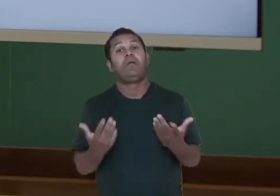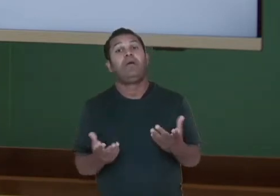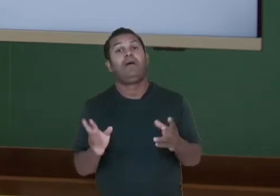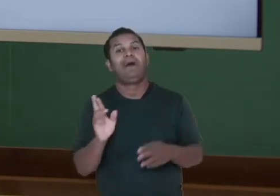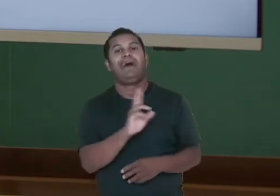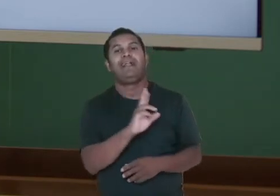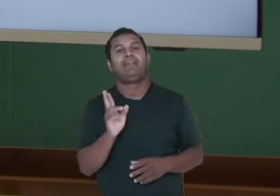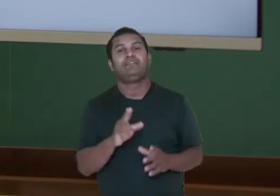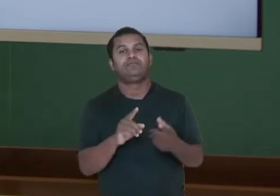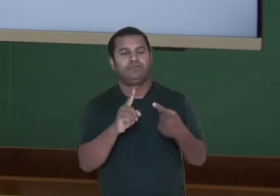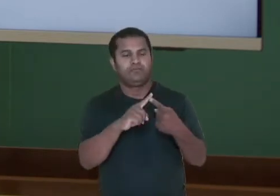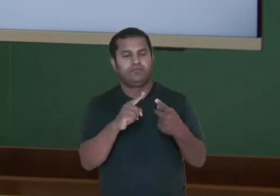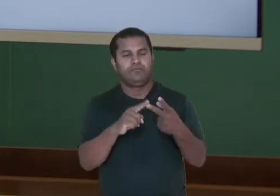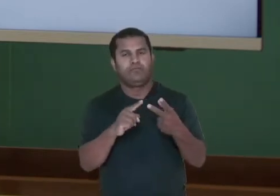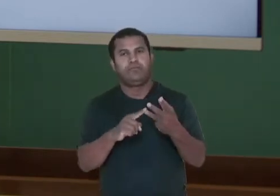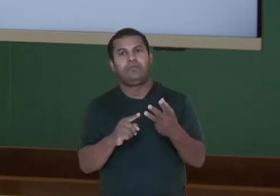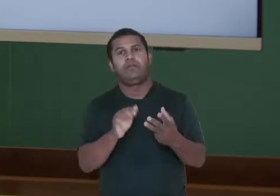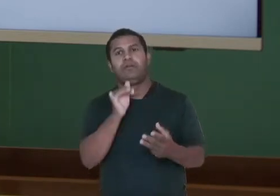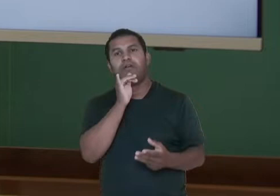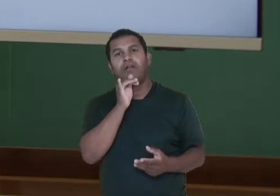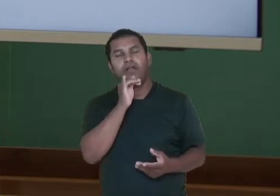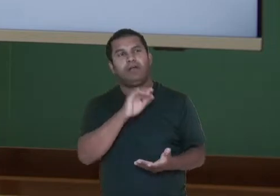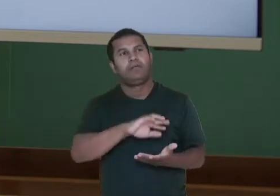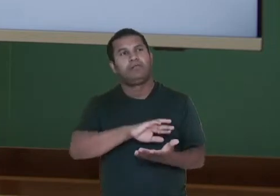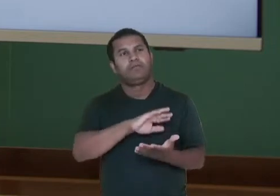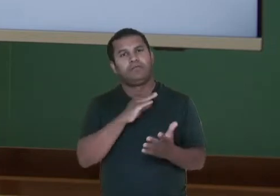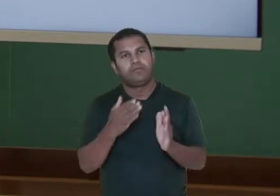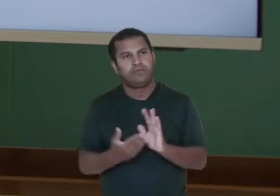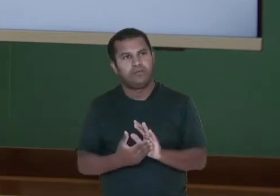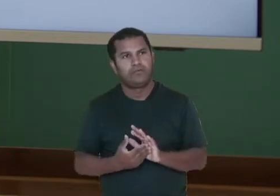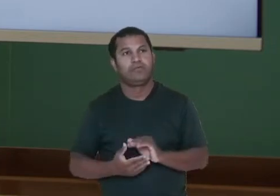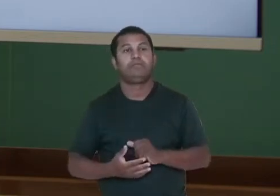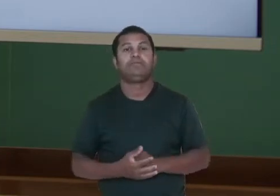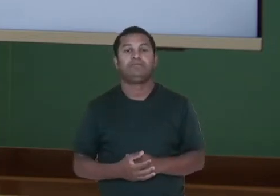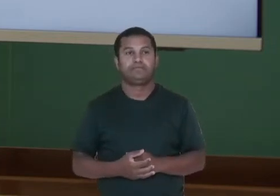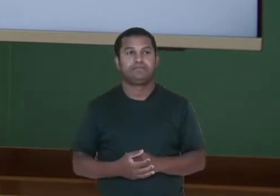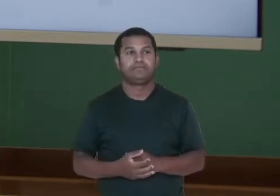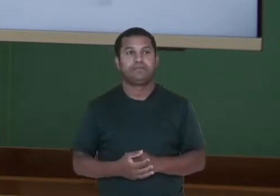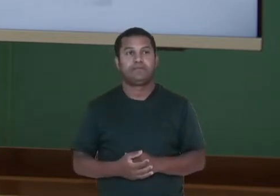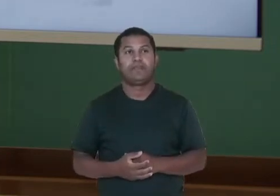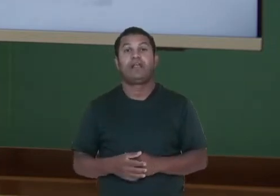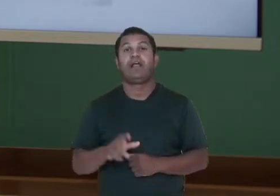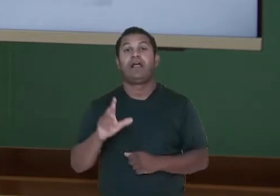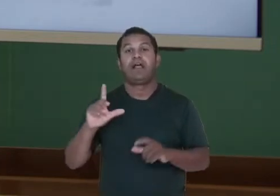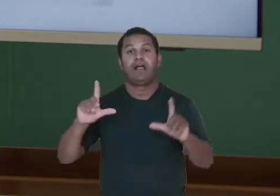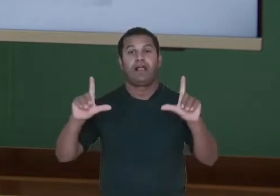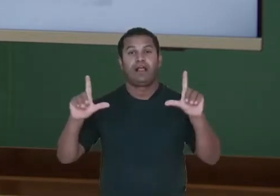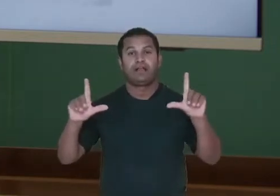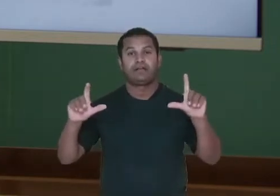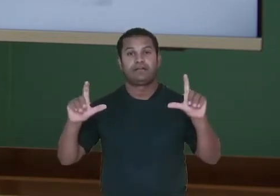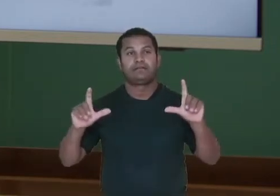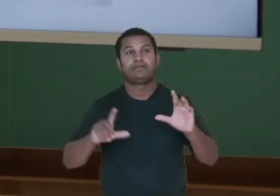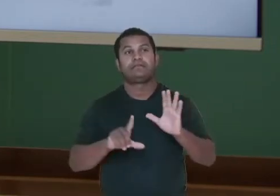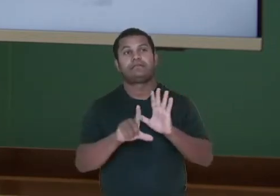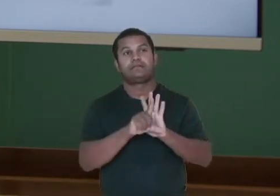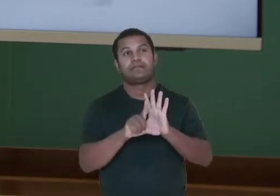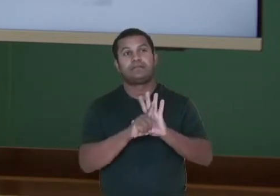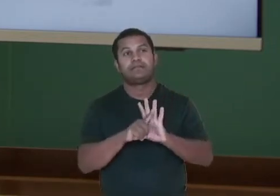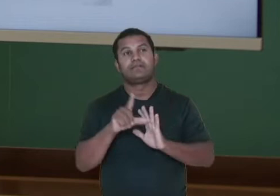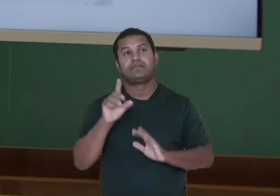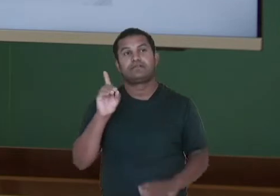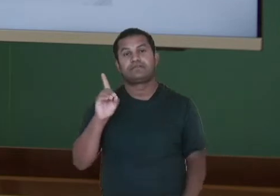Bem, para todas as perguntas anteriores, temos uma baita resposta, que se chama leis de